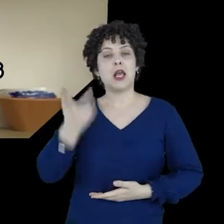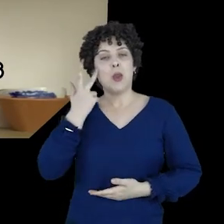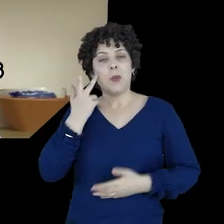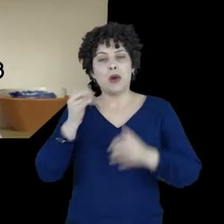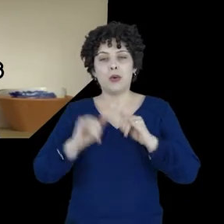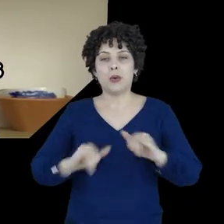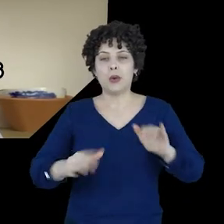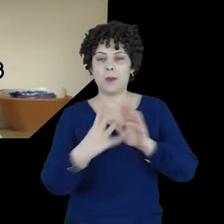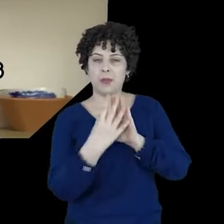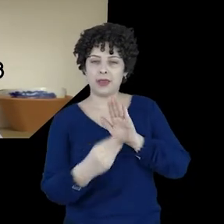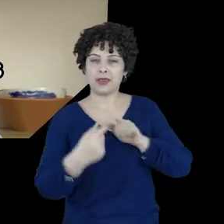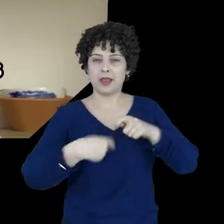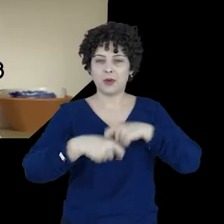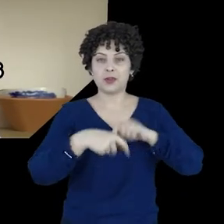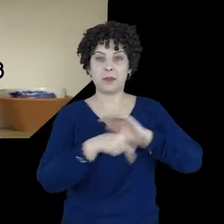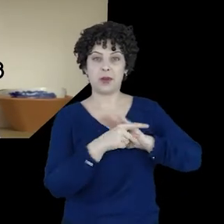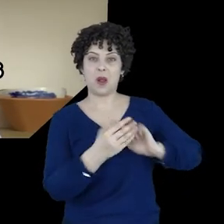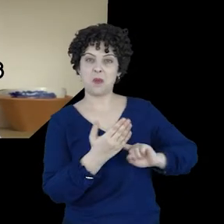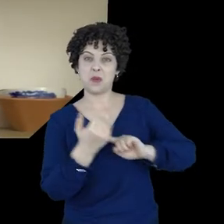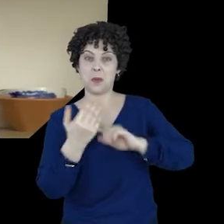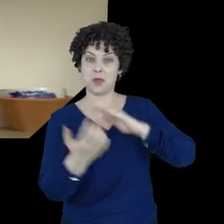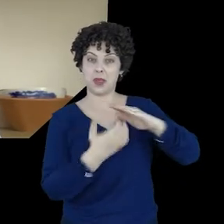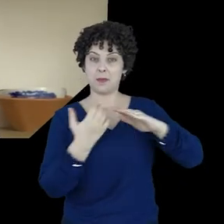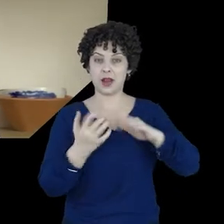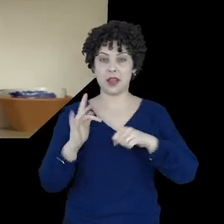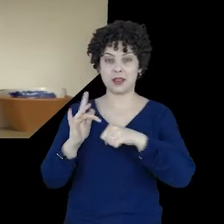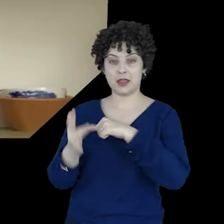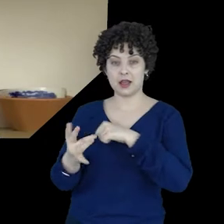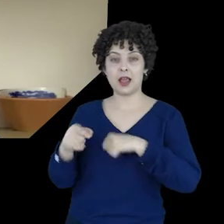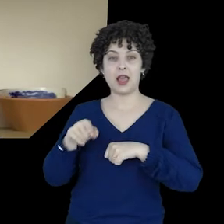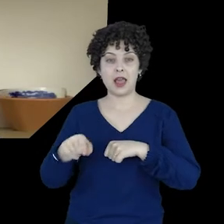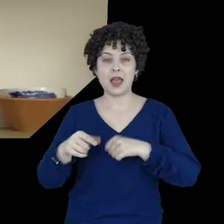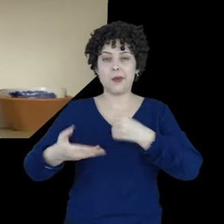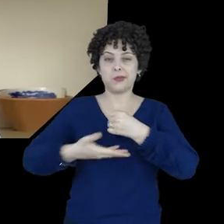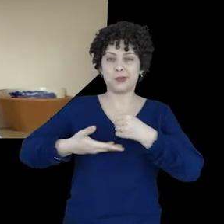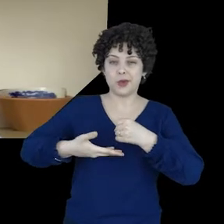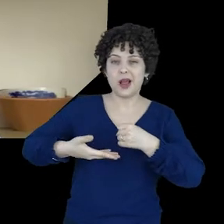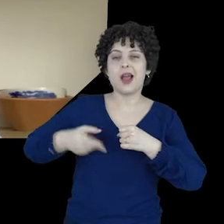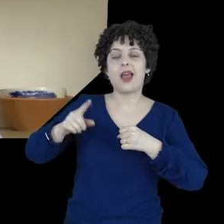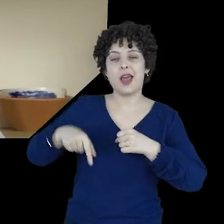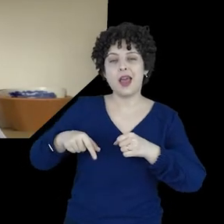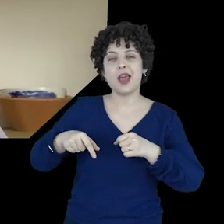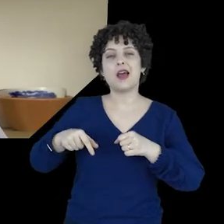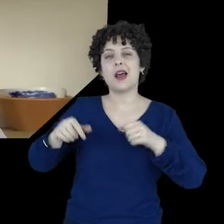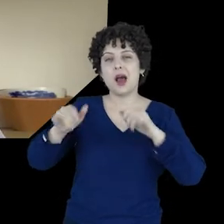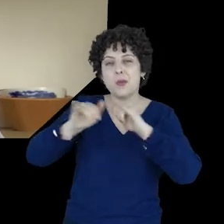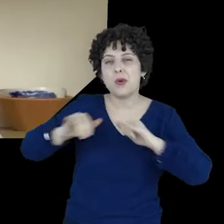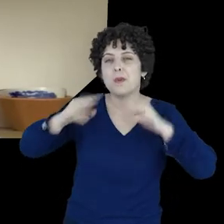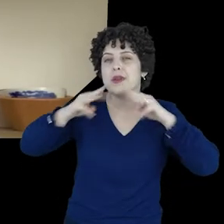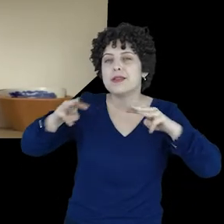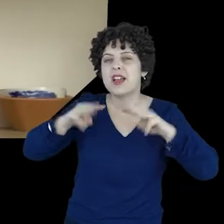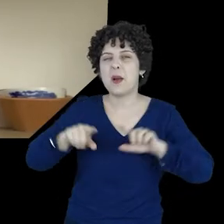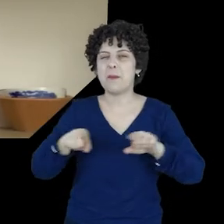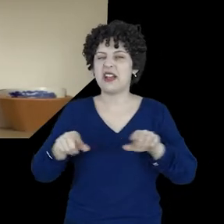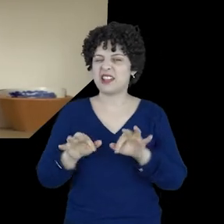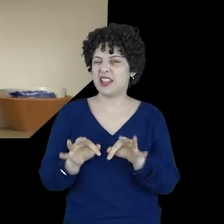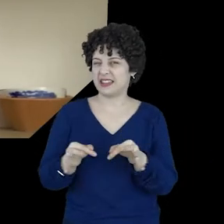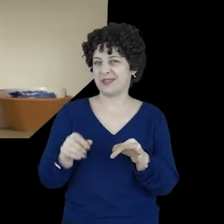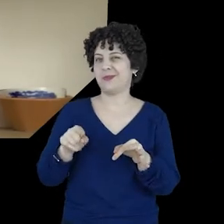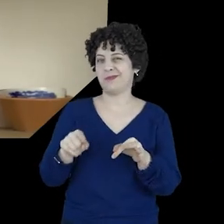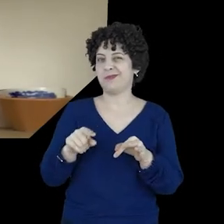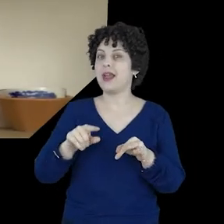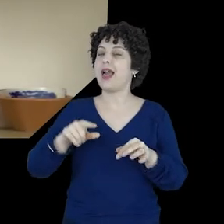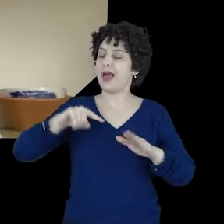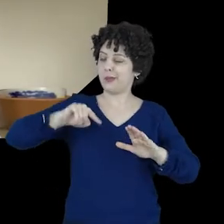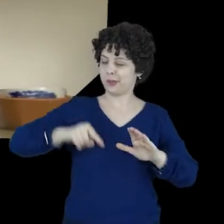É comum se dizer que o modelo de negócios das redes sociais e das big techs é baseado em publicidade, mas isso é um pouco simplista. É